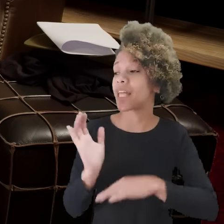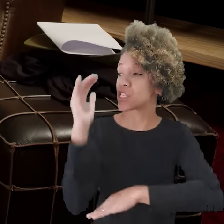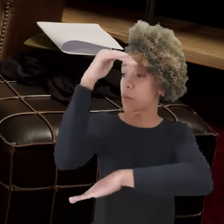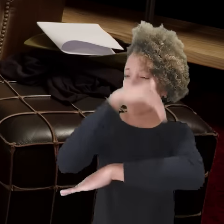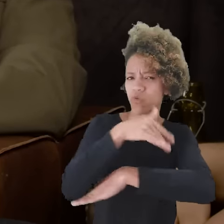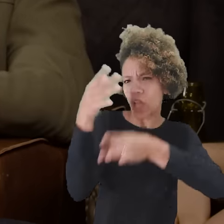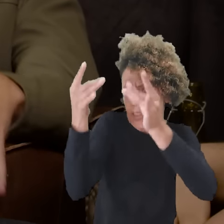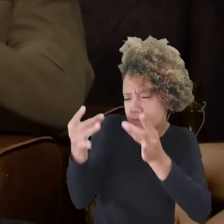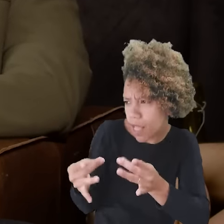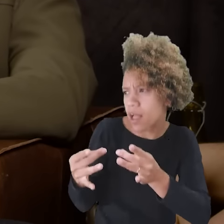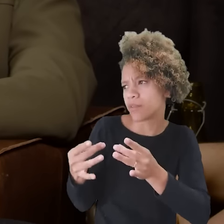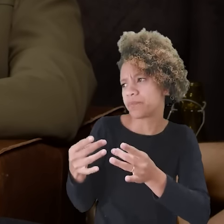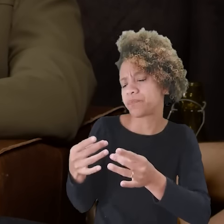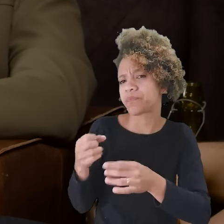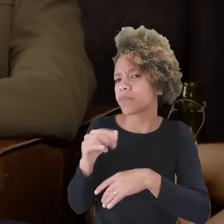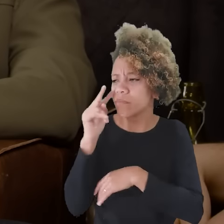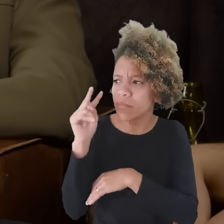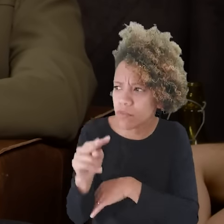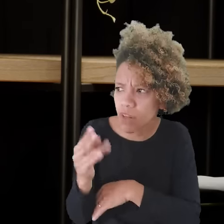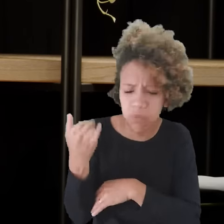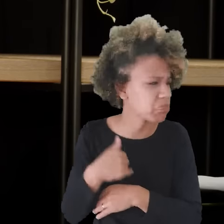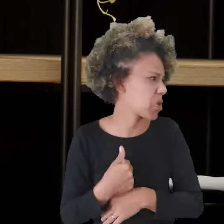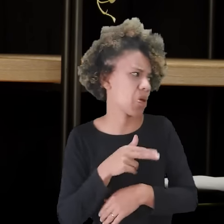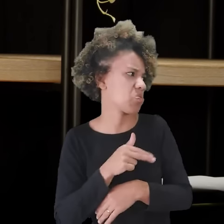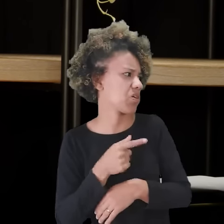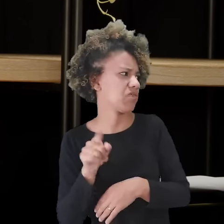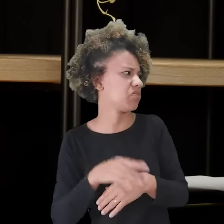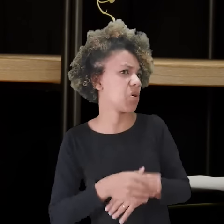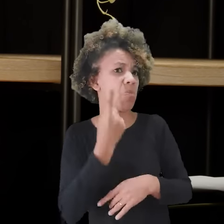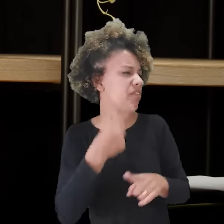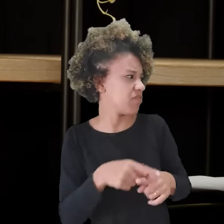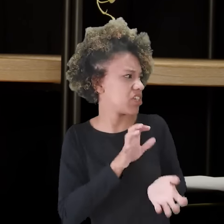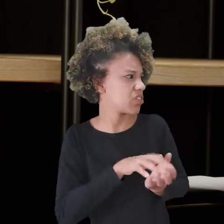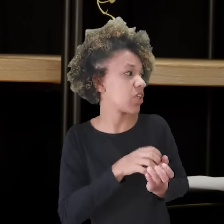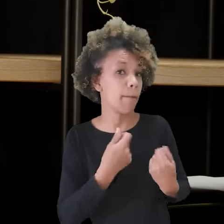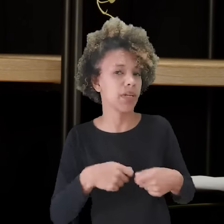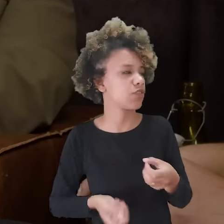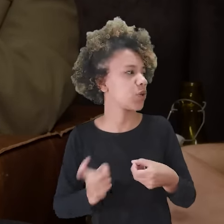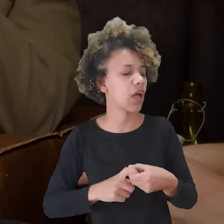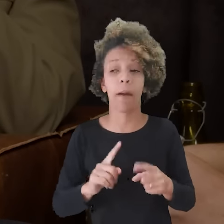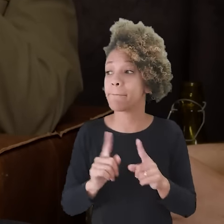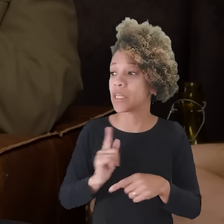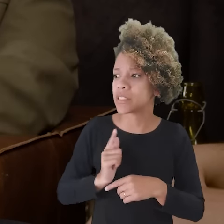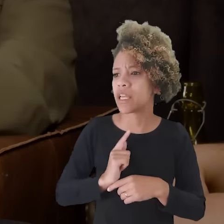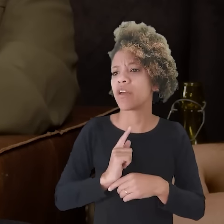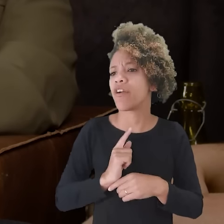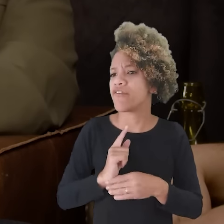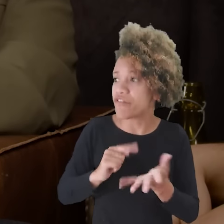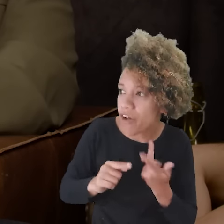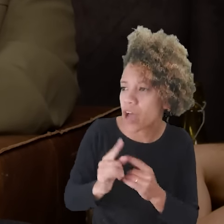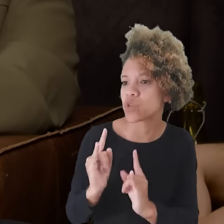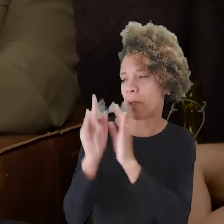os detalhes Recife antigo é muito bonito já deu uma olhada nesse antigo não nunca fui cara só fechou uma vez no Recife preciso voltar tem muitos freds tombados